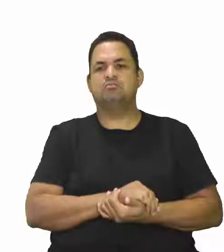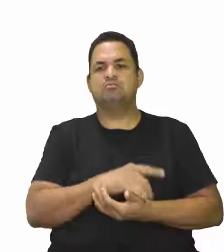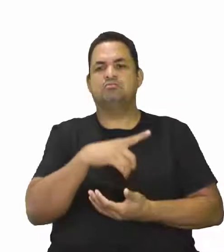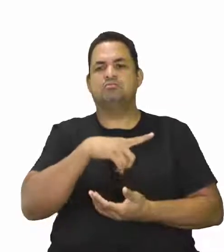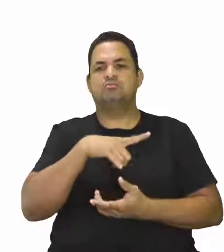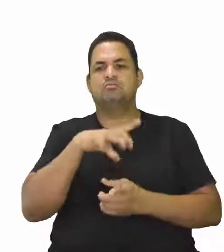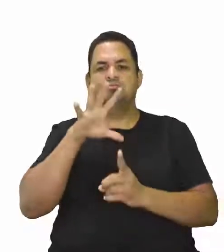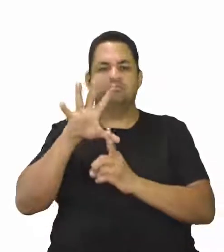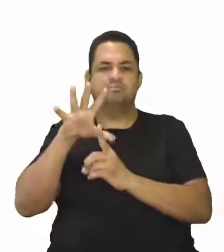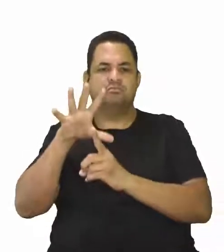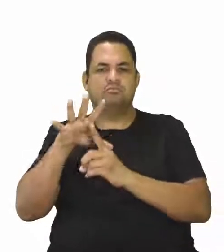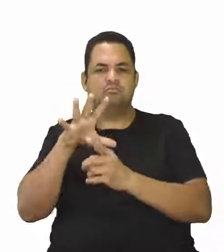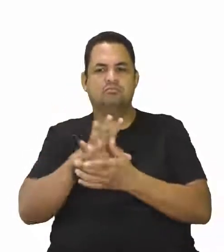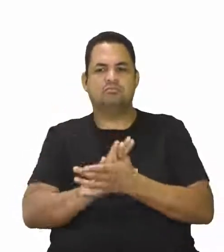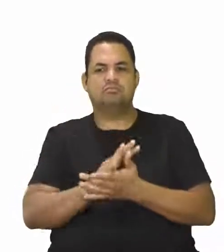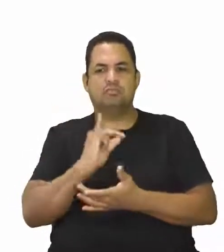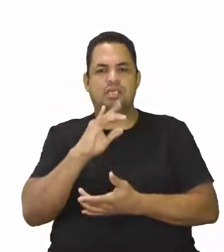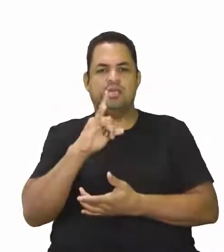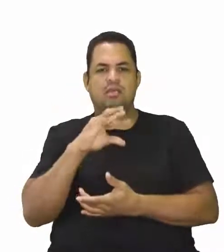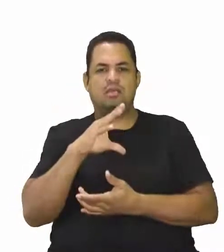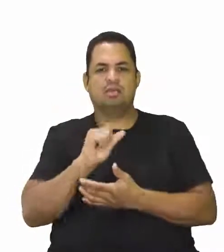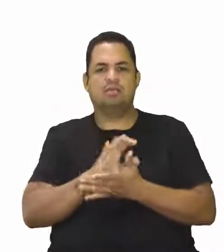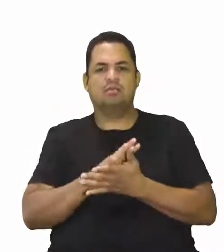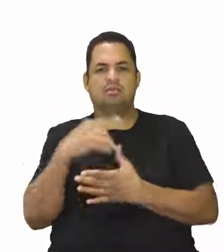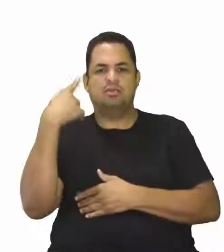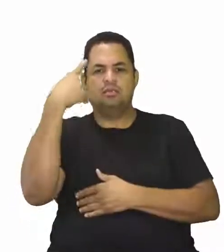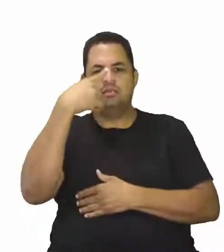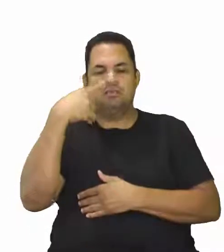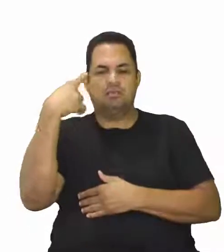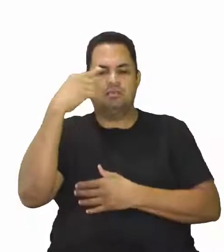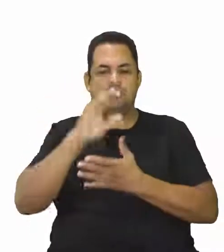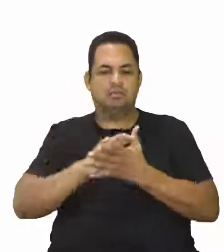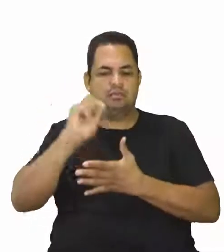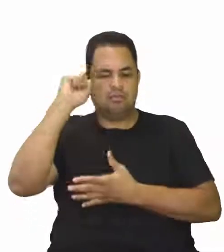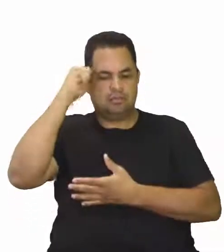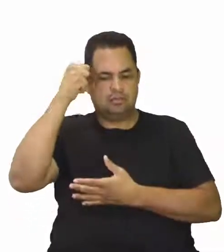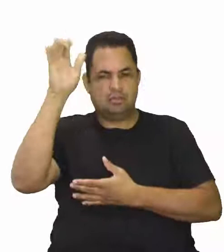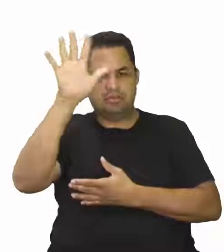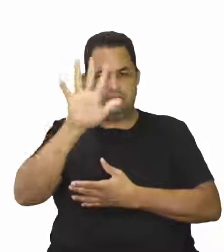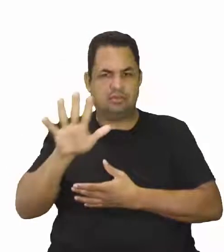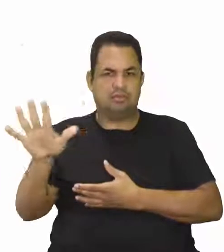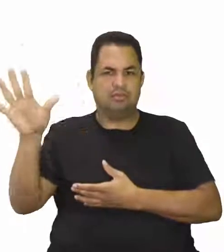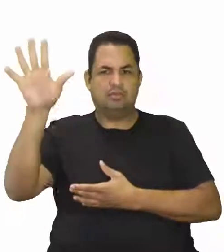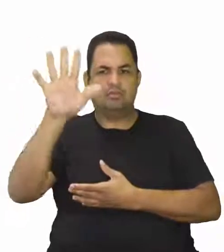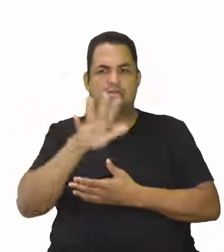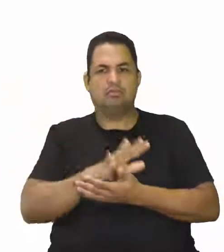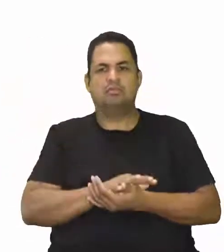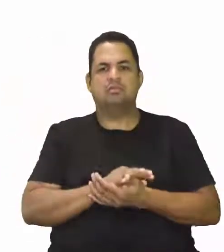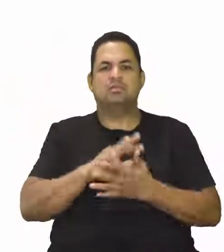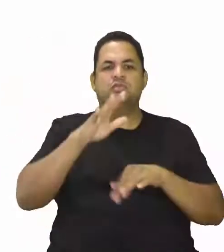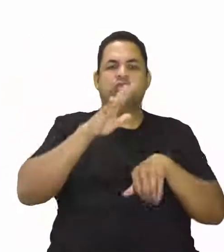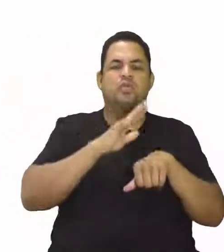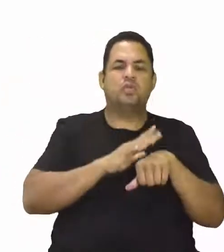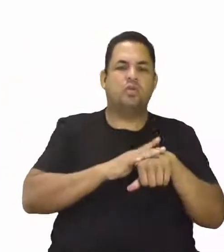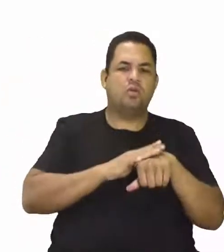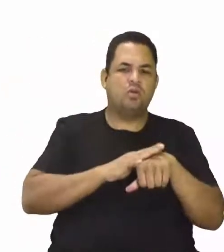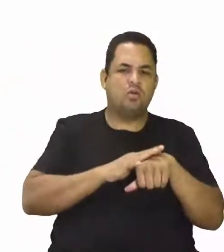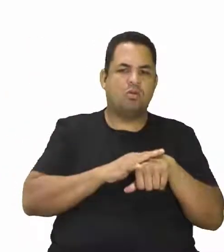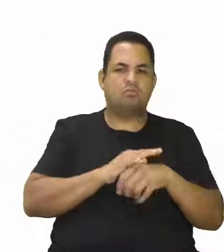uma influência inca, espanhola e africana. Nas cores,